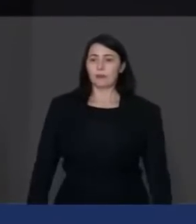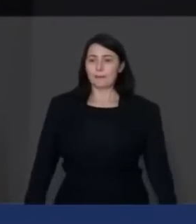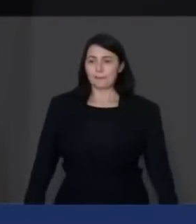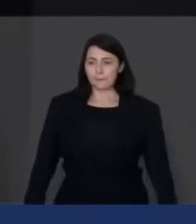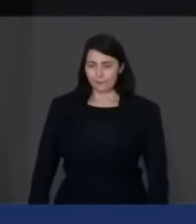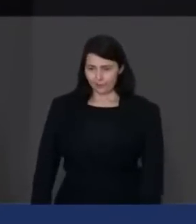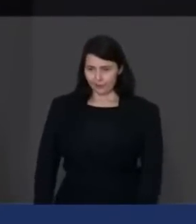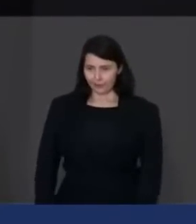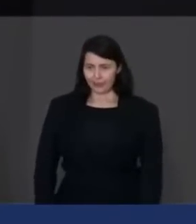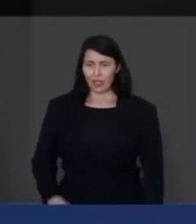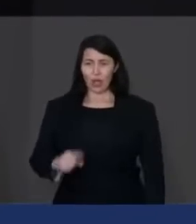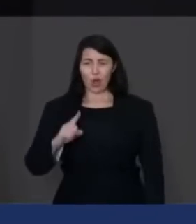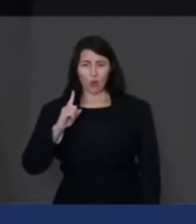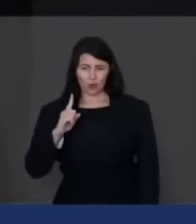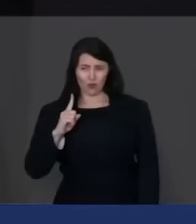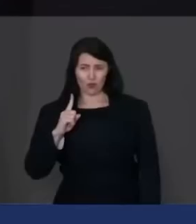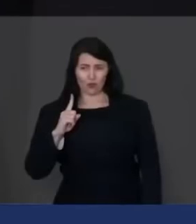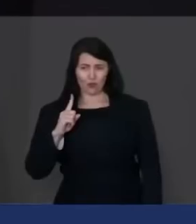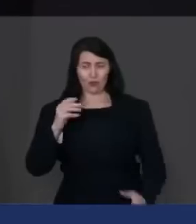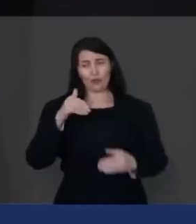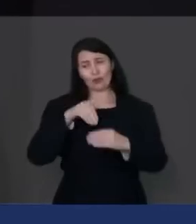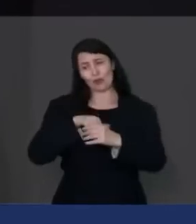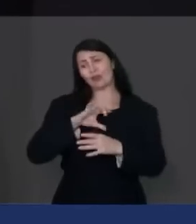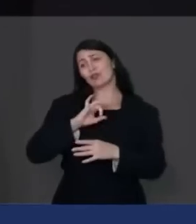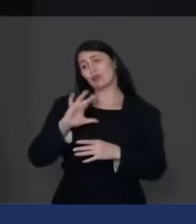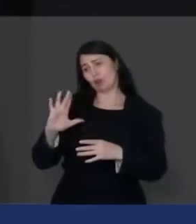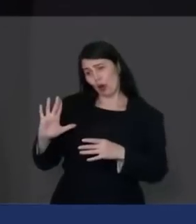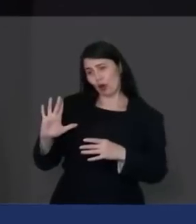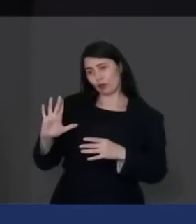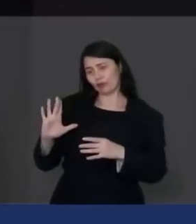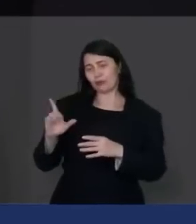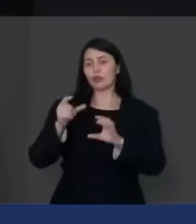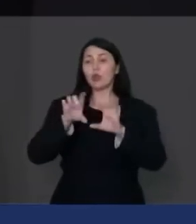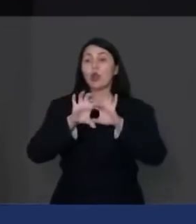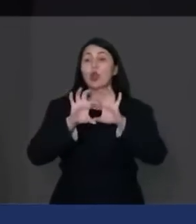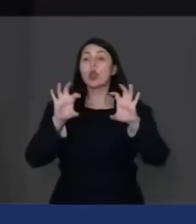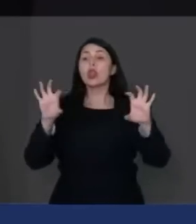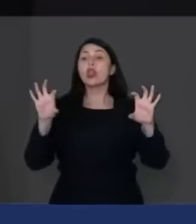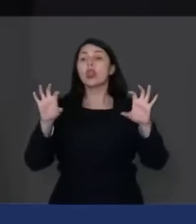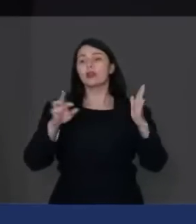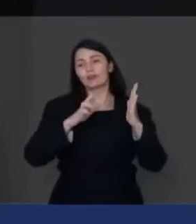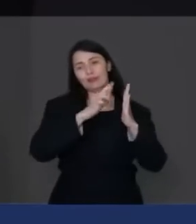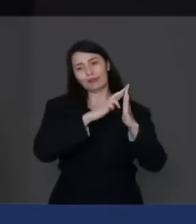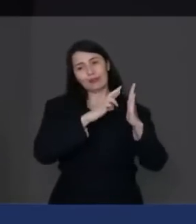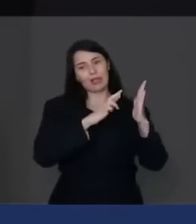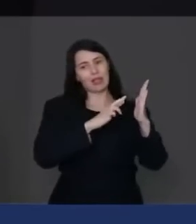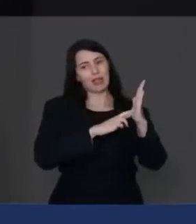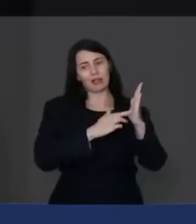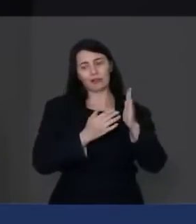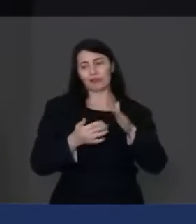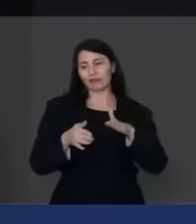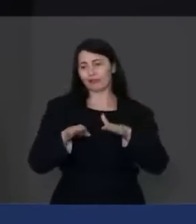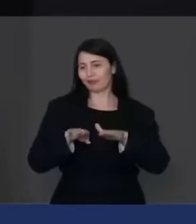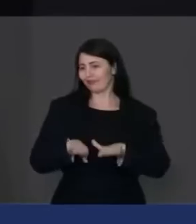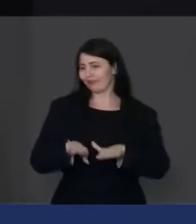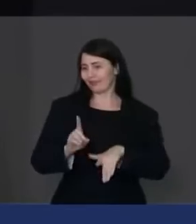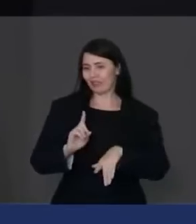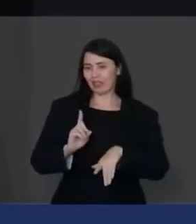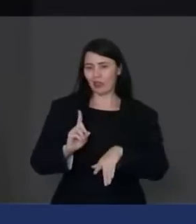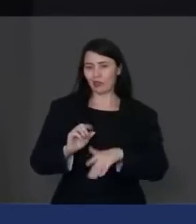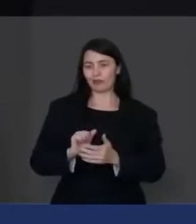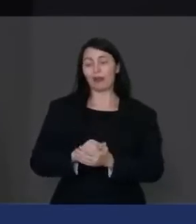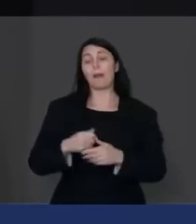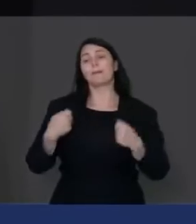Por apenas um voto, o trecho do texto base do relator não foi mantido. Eram necessários 308